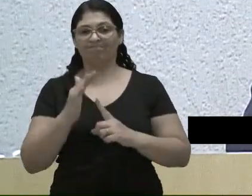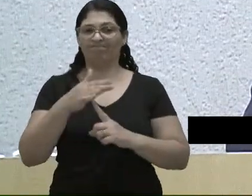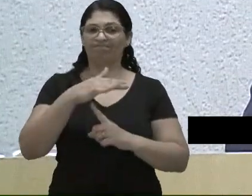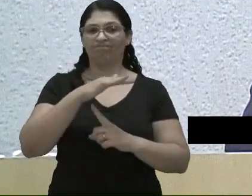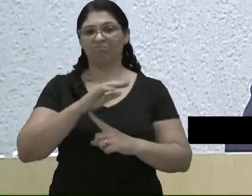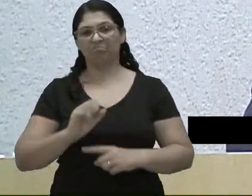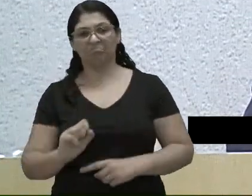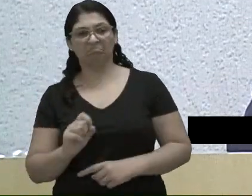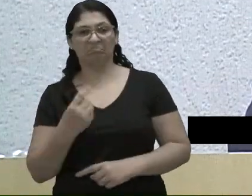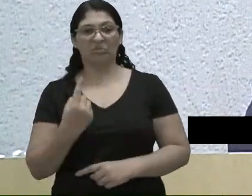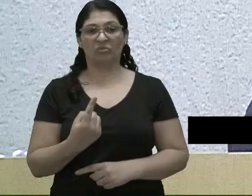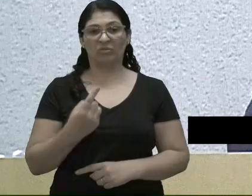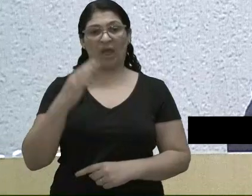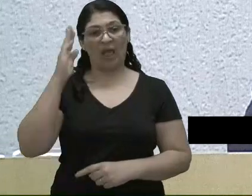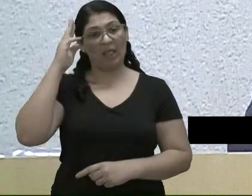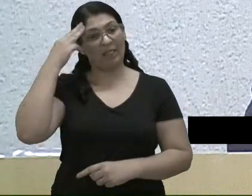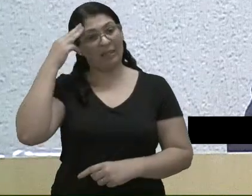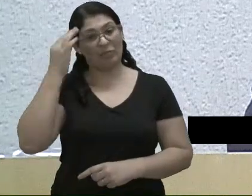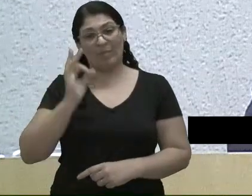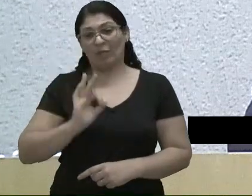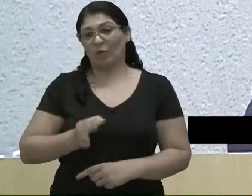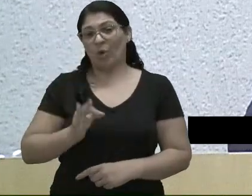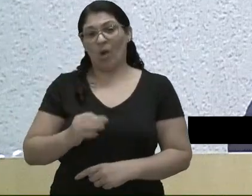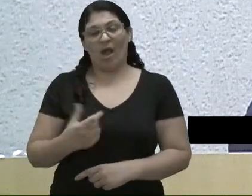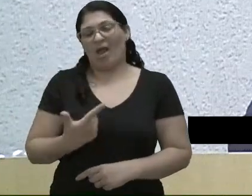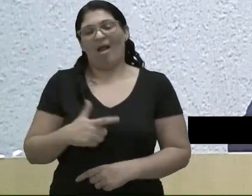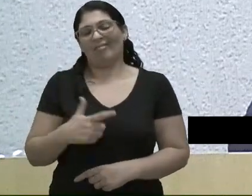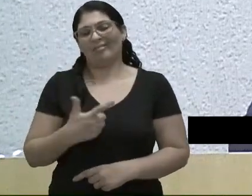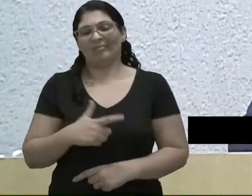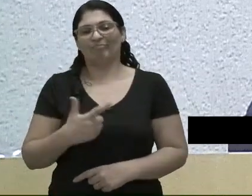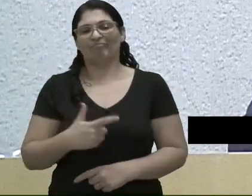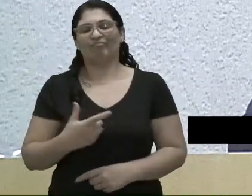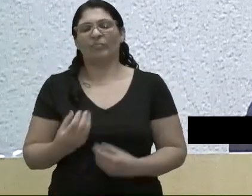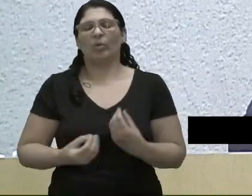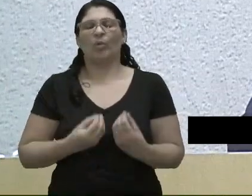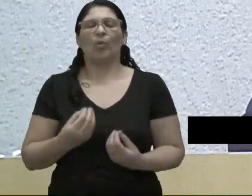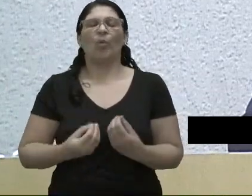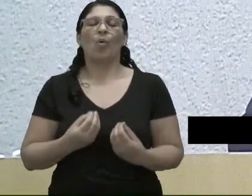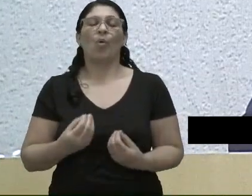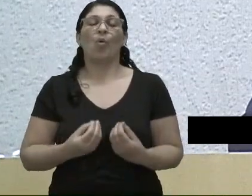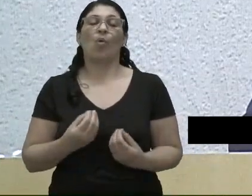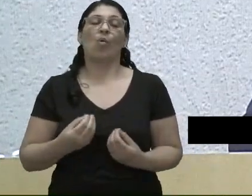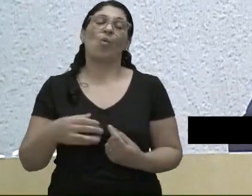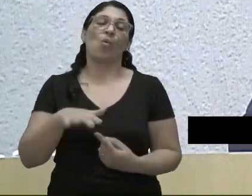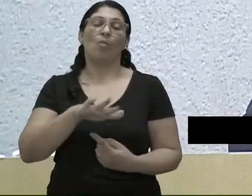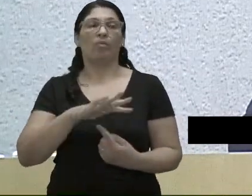ter um entendimento correto do jeito que ficou a situação,